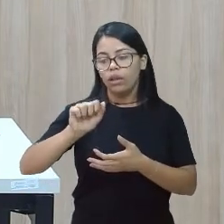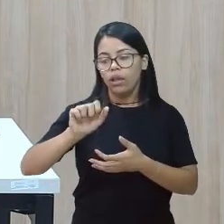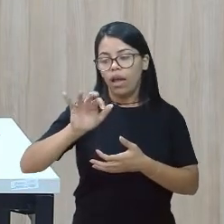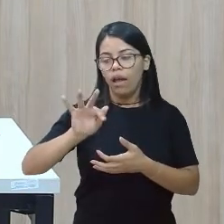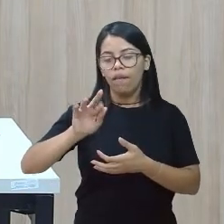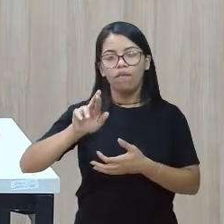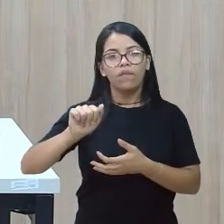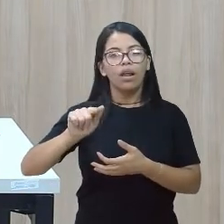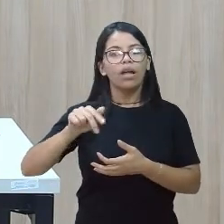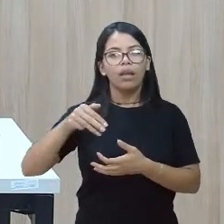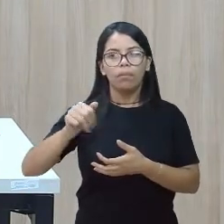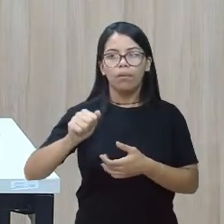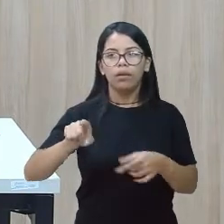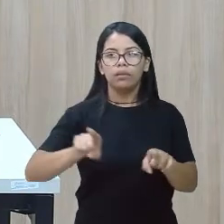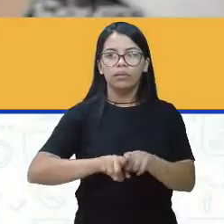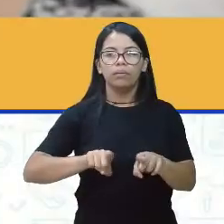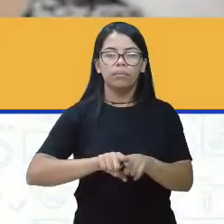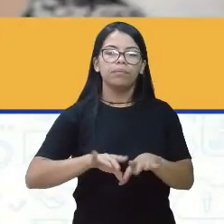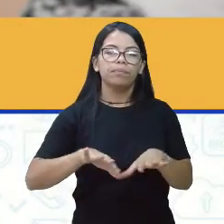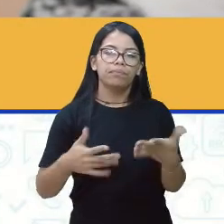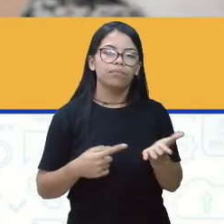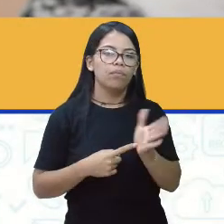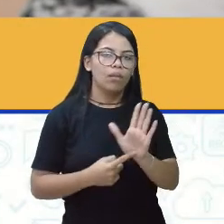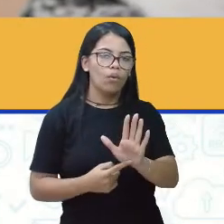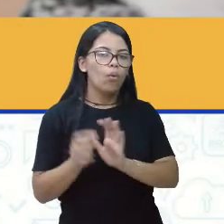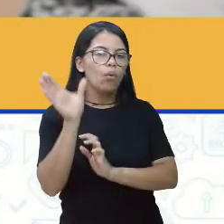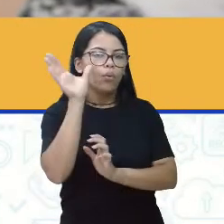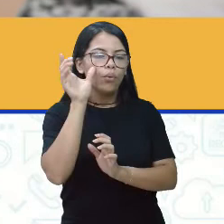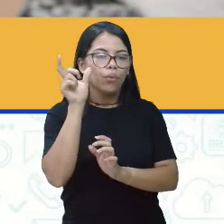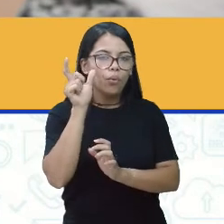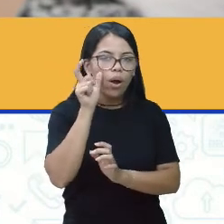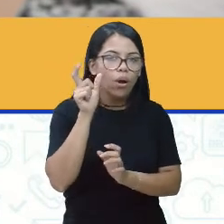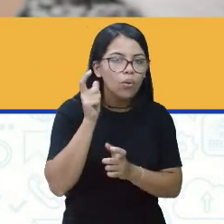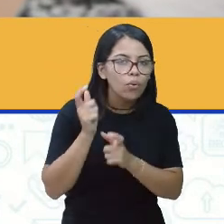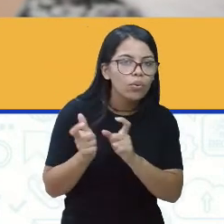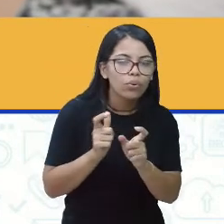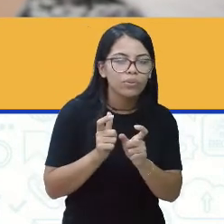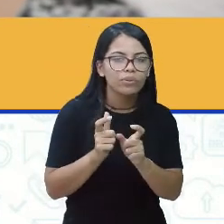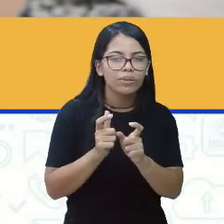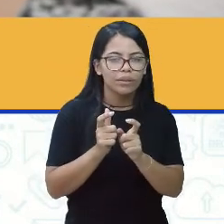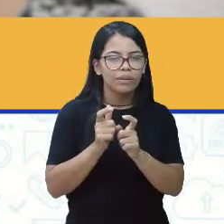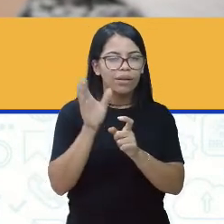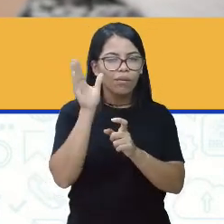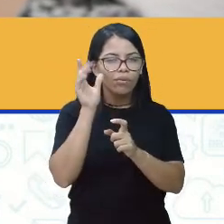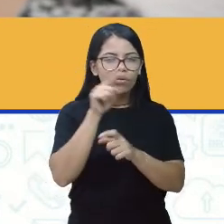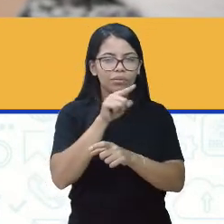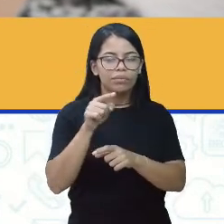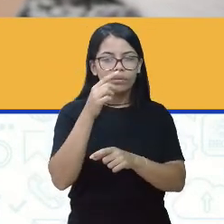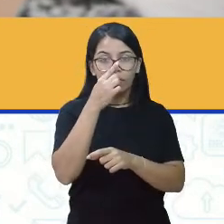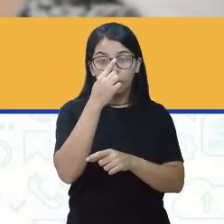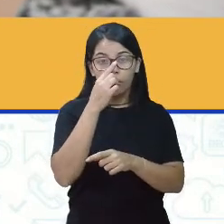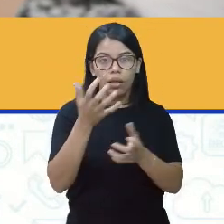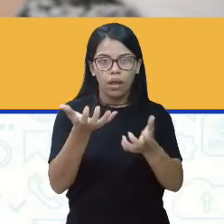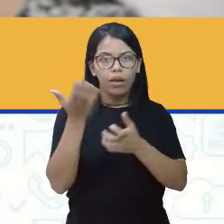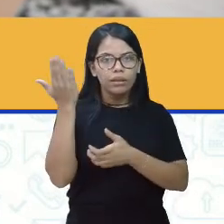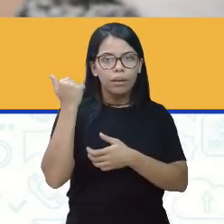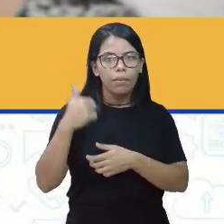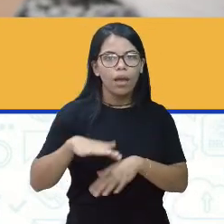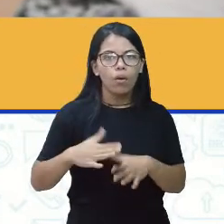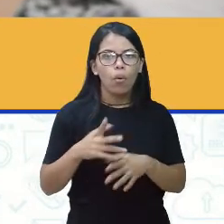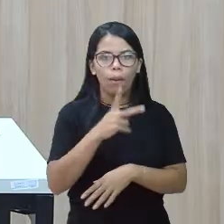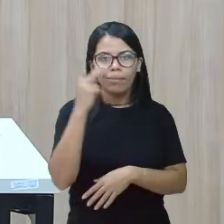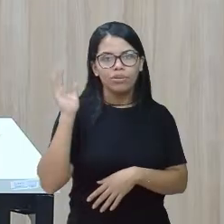diafragma, eu trouxe aqui uma curiosidade, né? Quero saber aqui, quem já teve